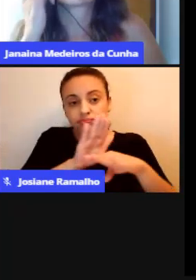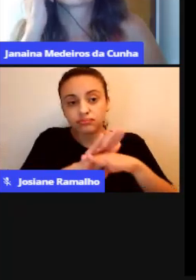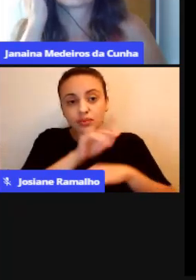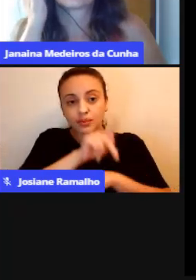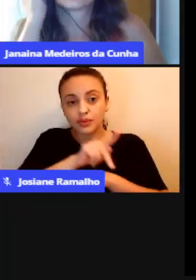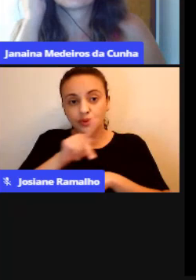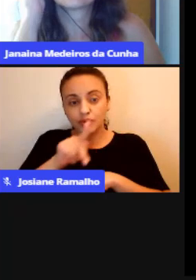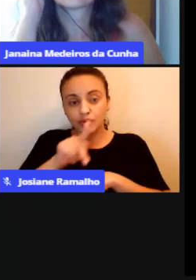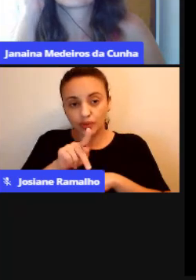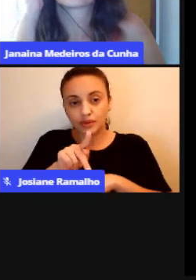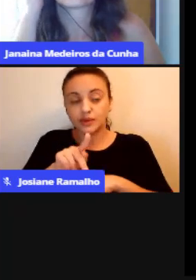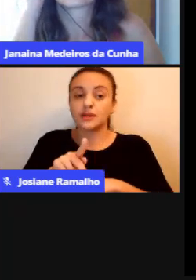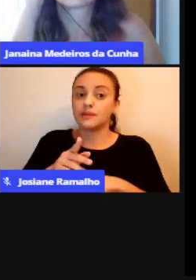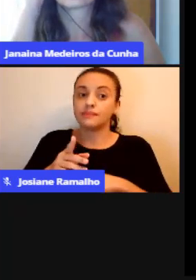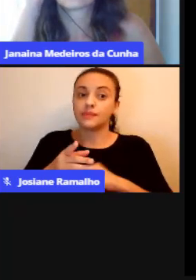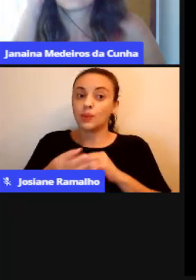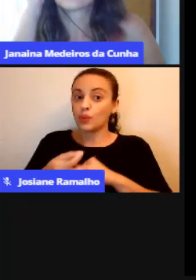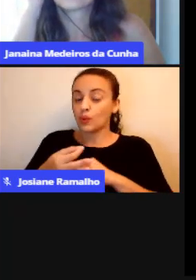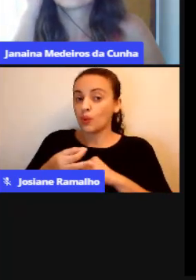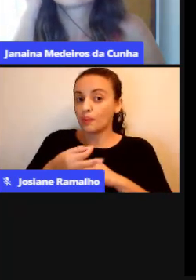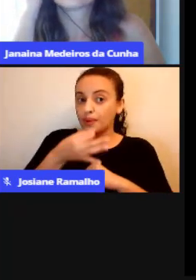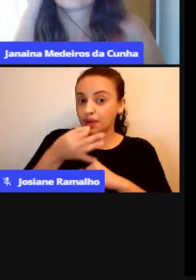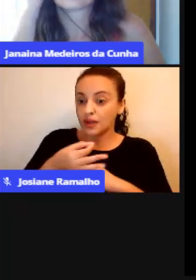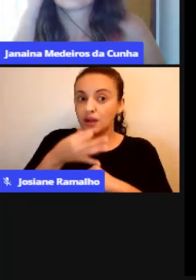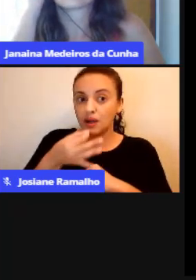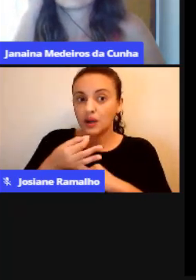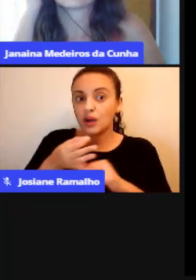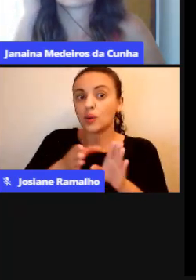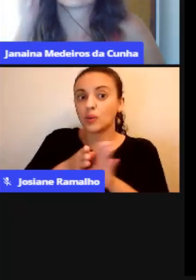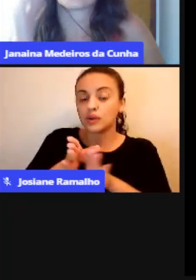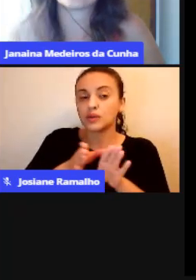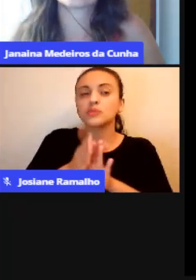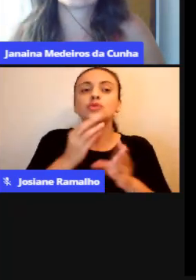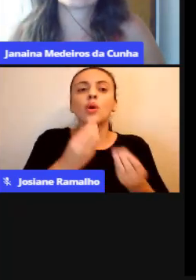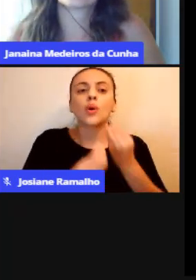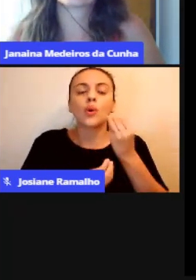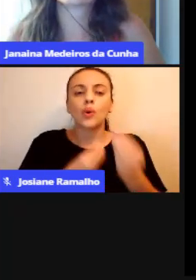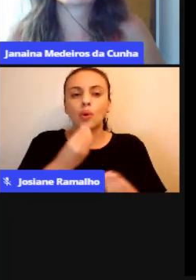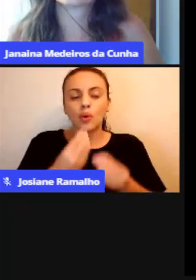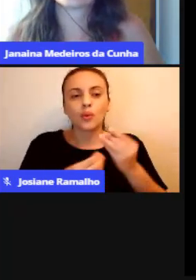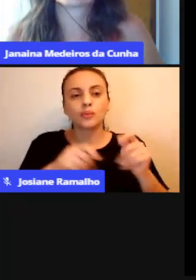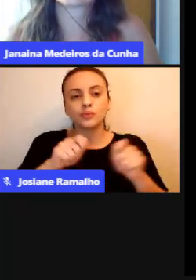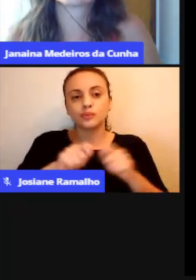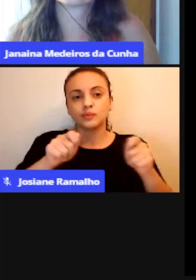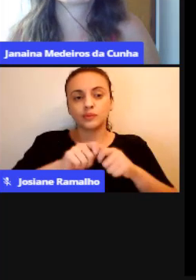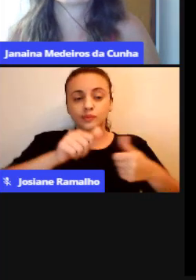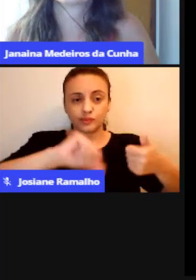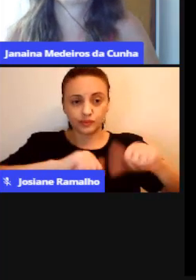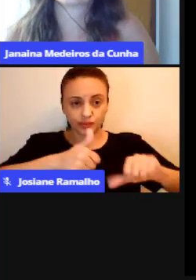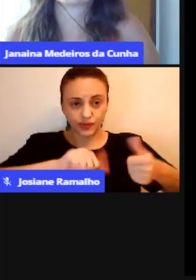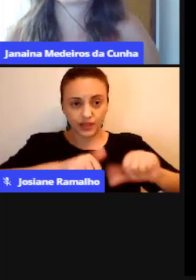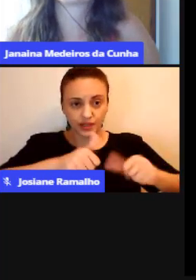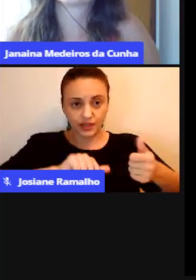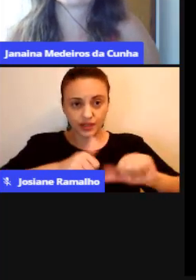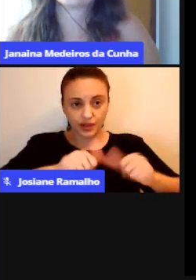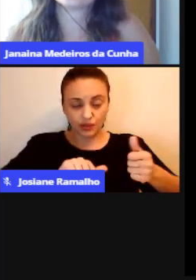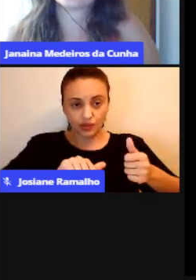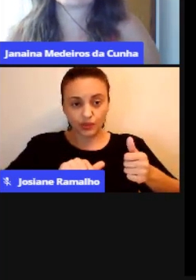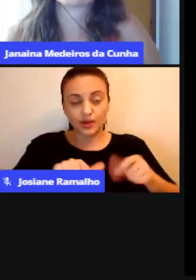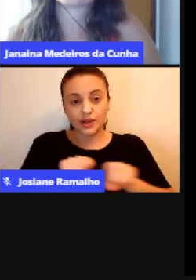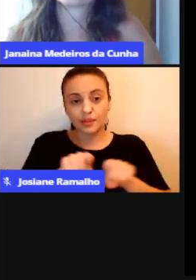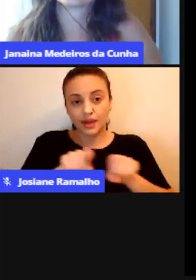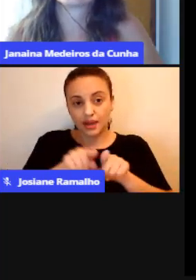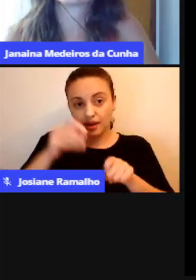oferecendo sugestões de como realizar as avaliações e aprendizagem em tempos de